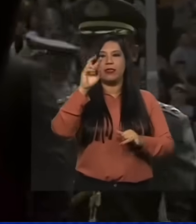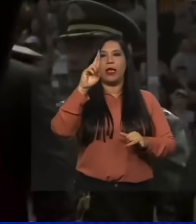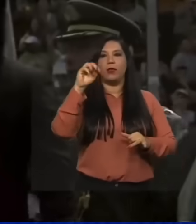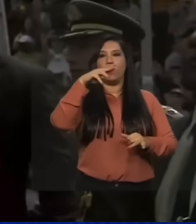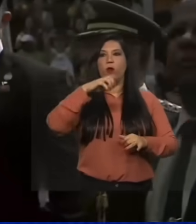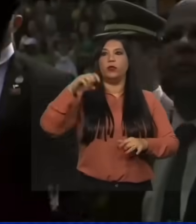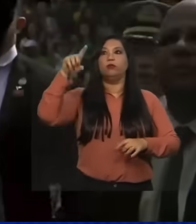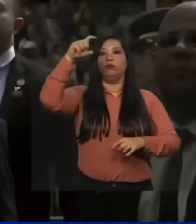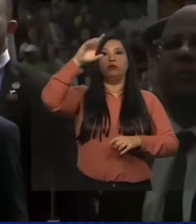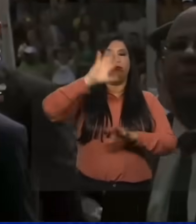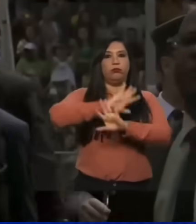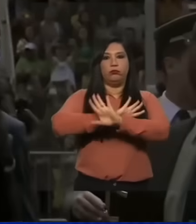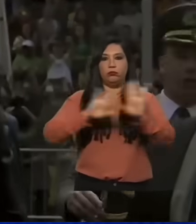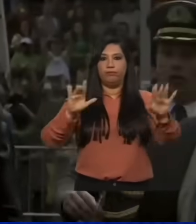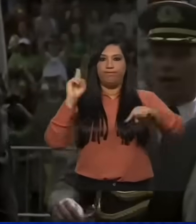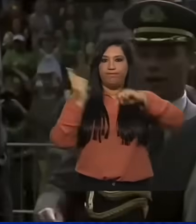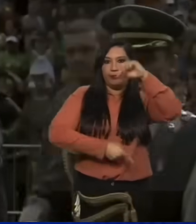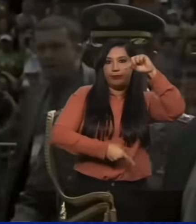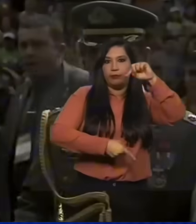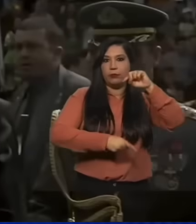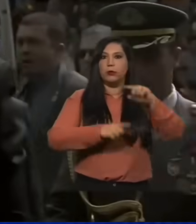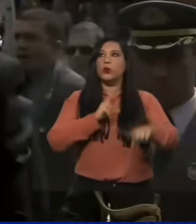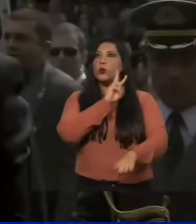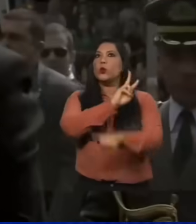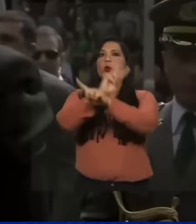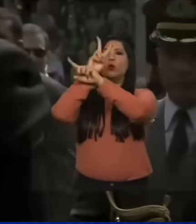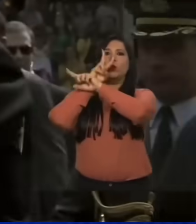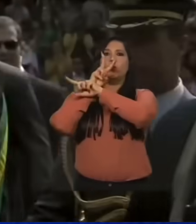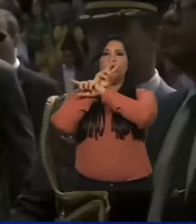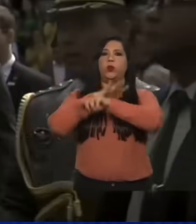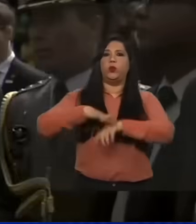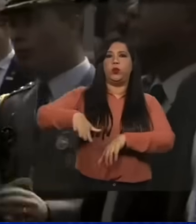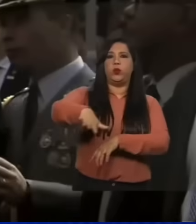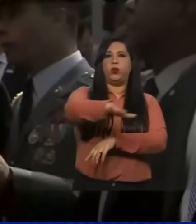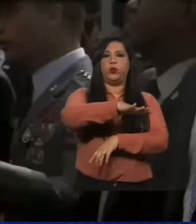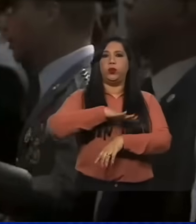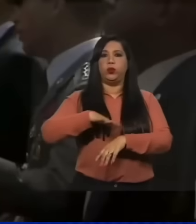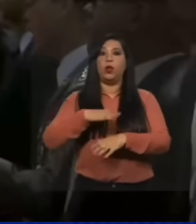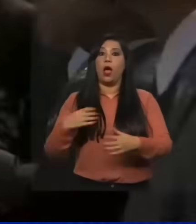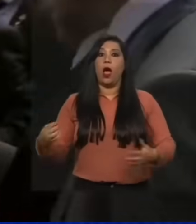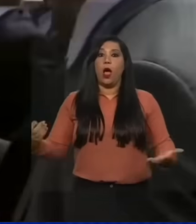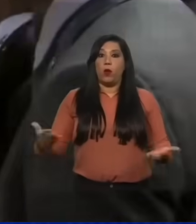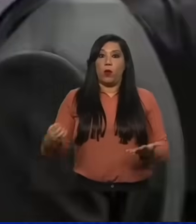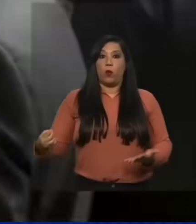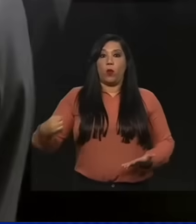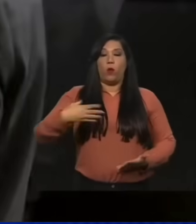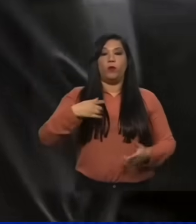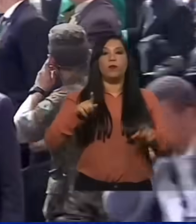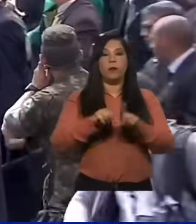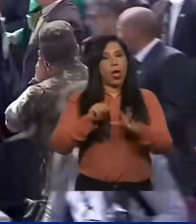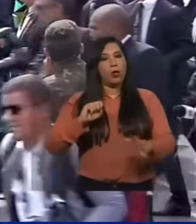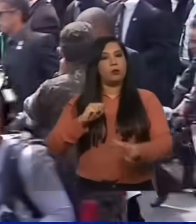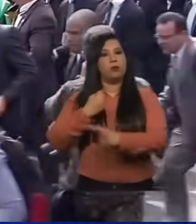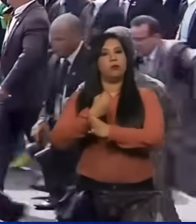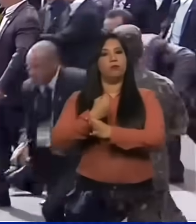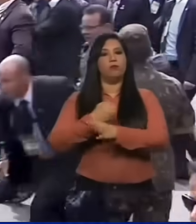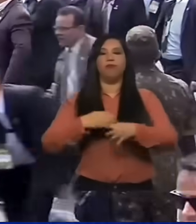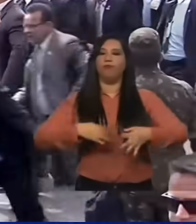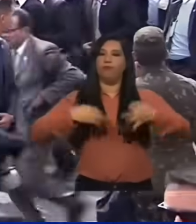de segurança, né? Com certeza. Porque um drone hoje pode ser uma ameaça, né? Isso, numa situação dessa aí é uma ameaça,